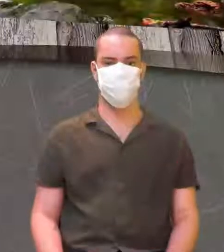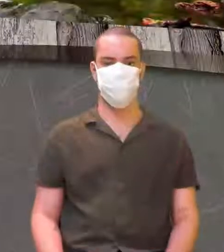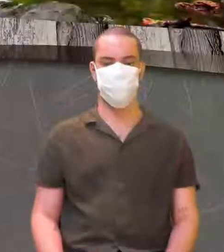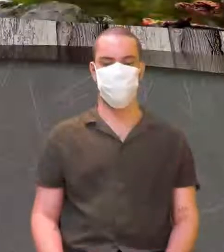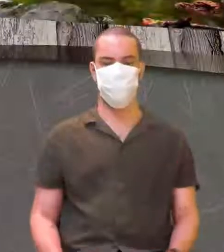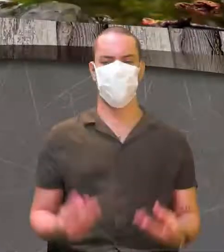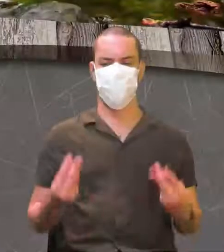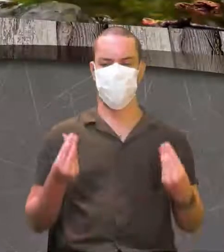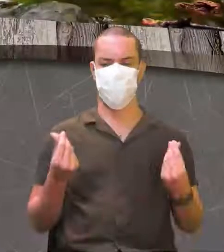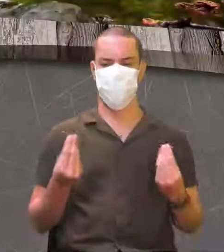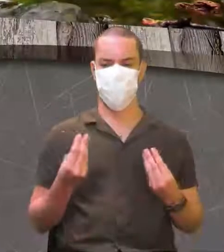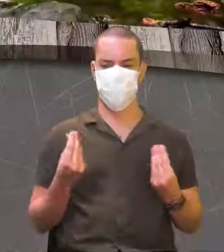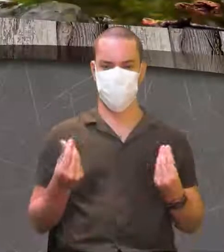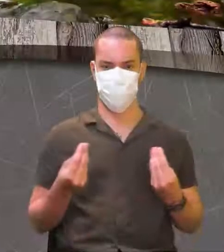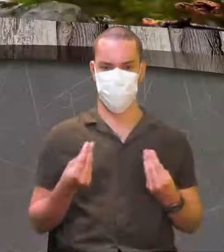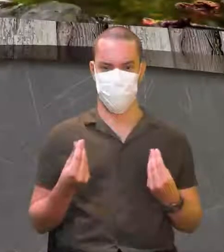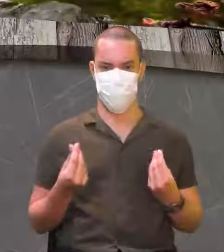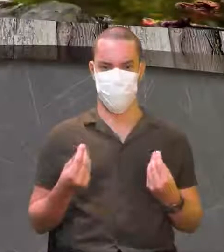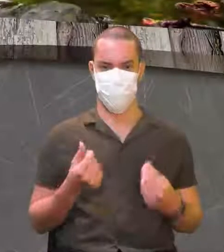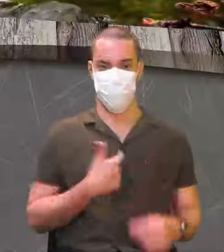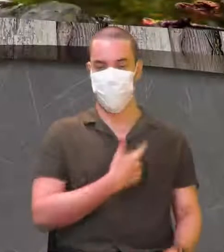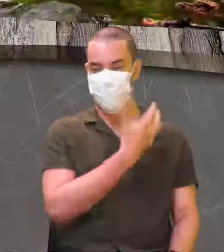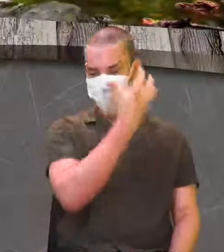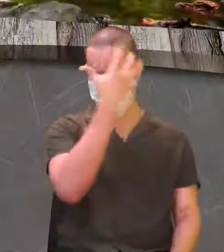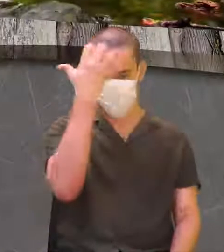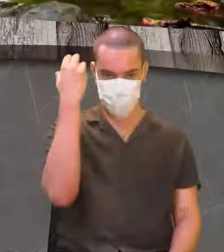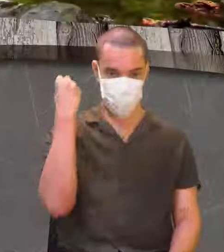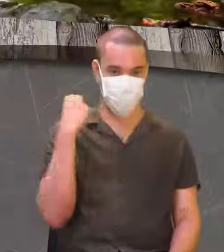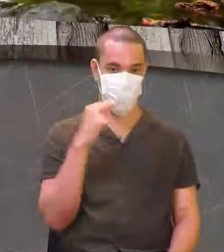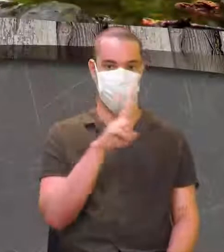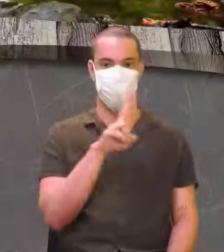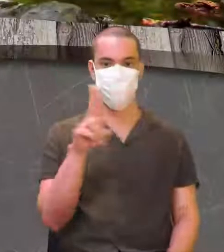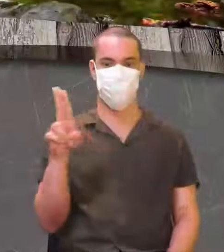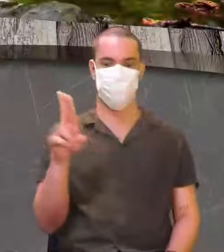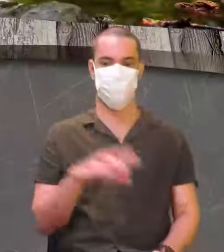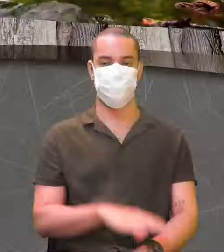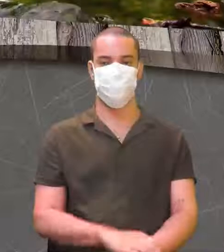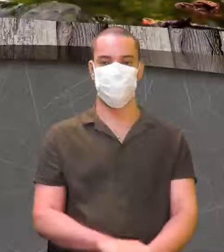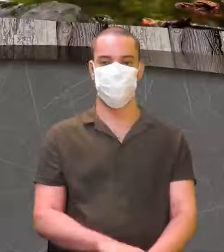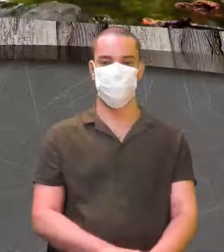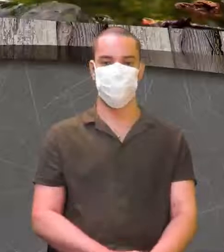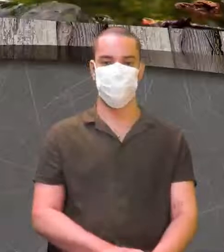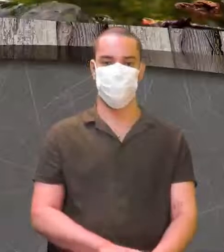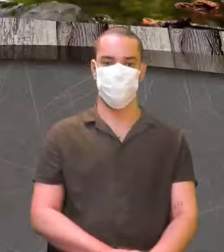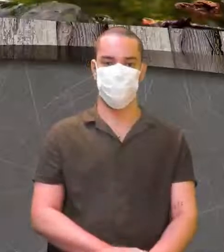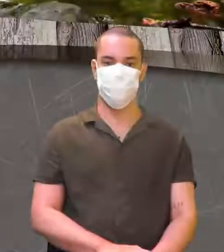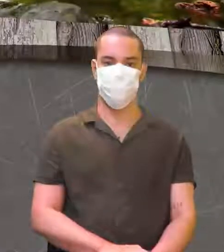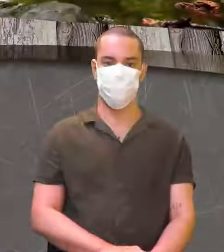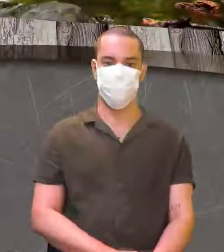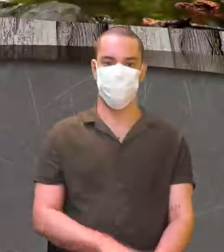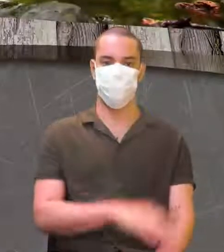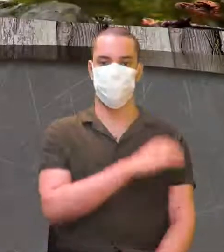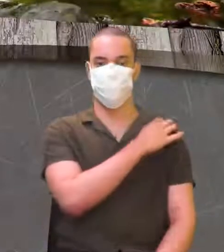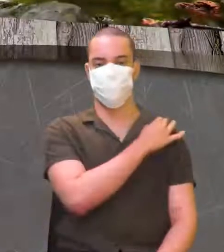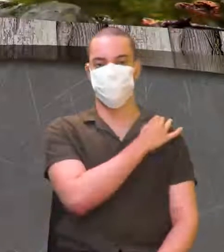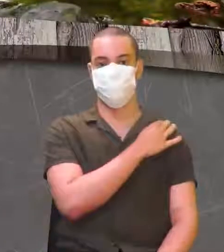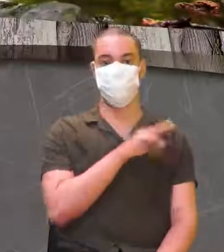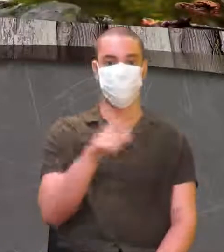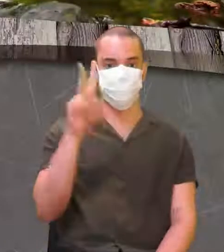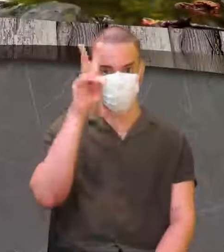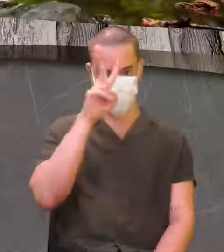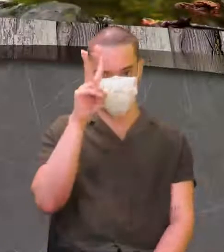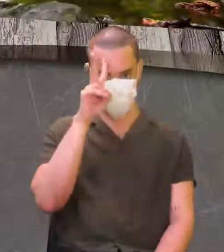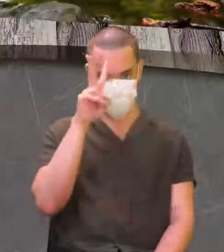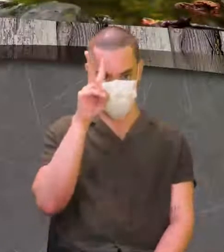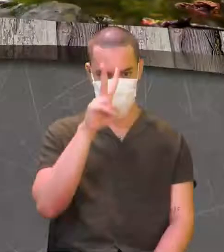da questão de... Agora eu esqueci, fugiu a palavra, prof. No caso, isso, enquanto a senhora